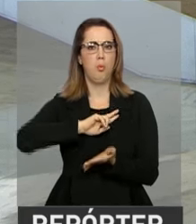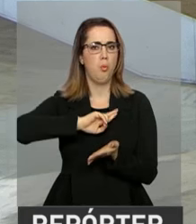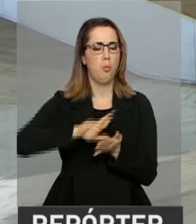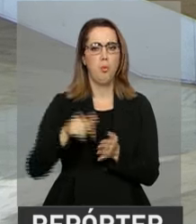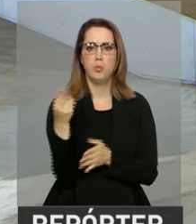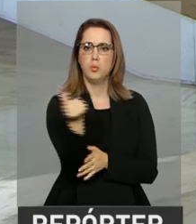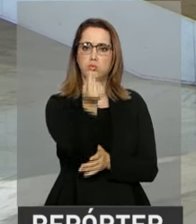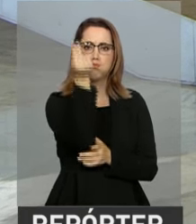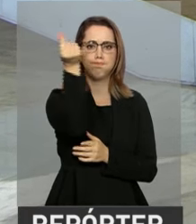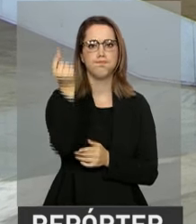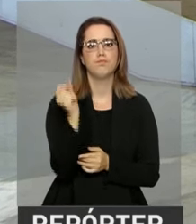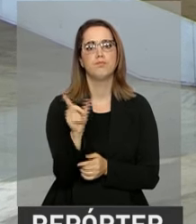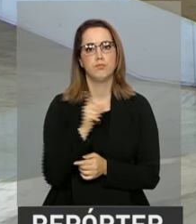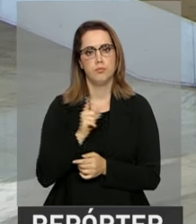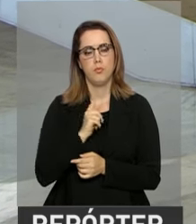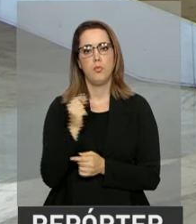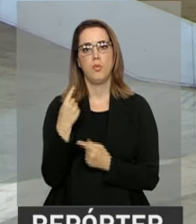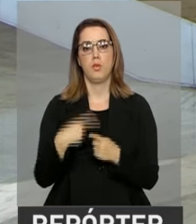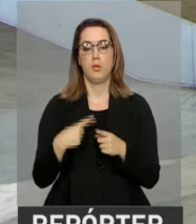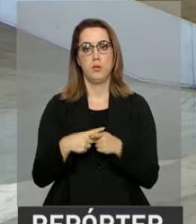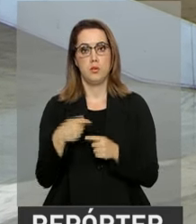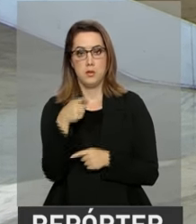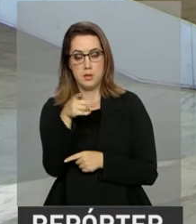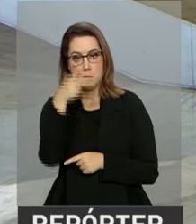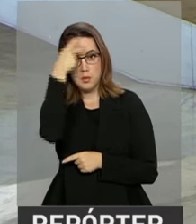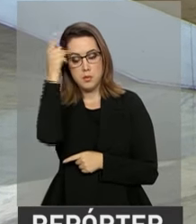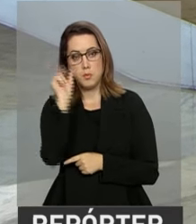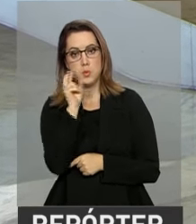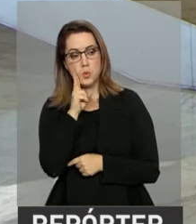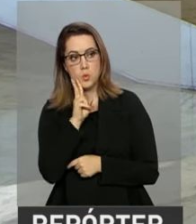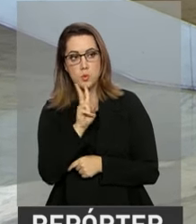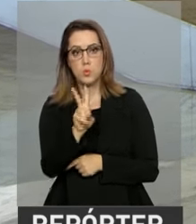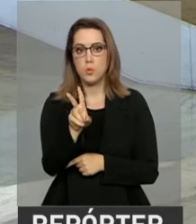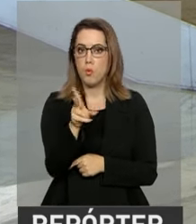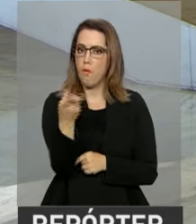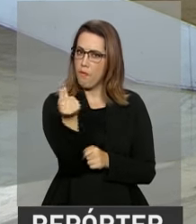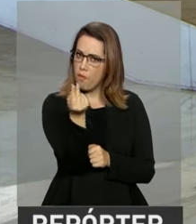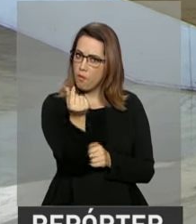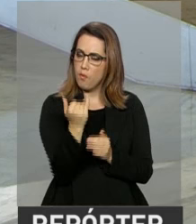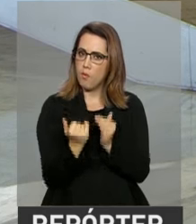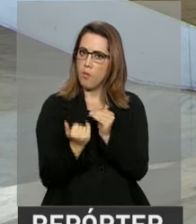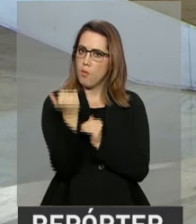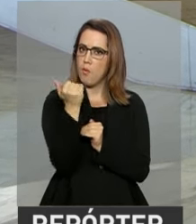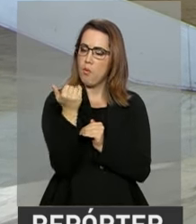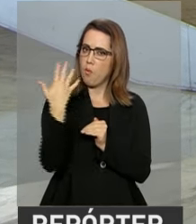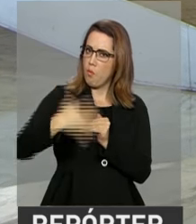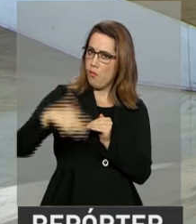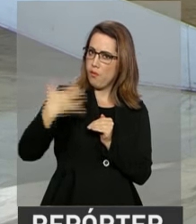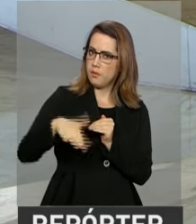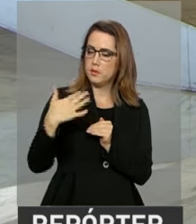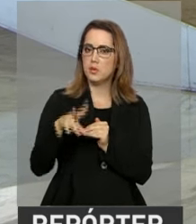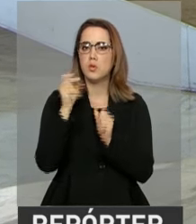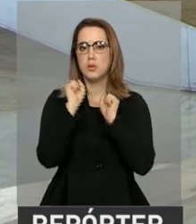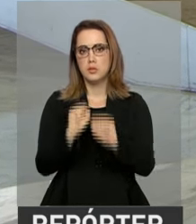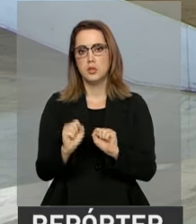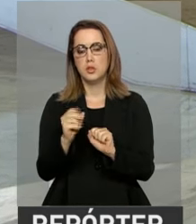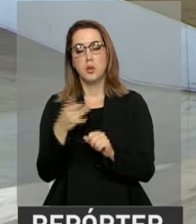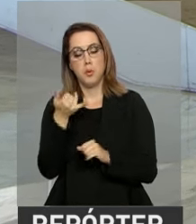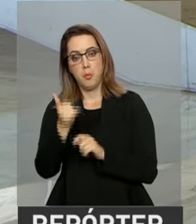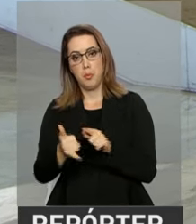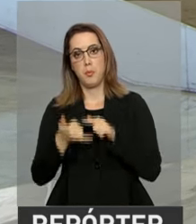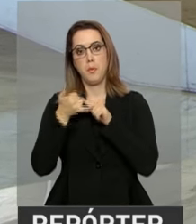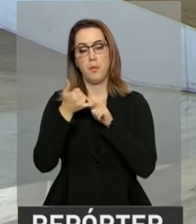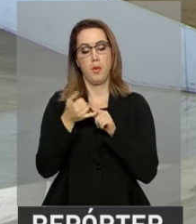900.000 caso um consumidor aí Observe que há algum problema na cobrança desses valores pode entrar em contato pela com a Anvisa